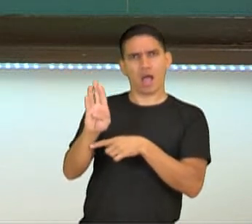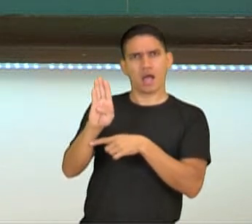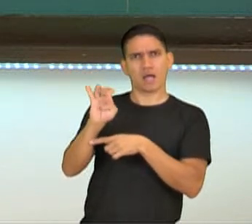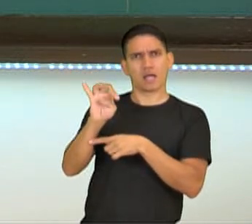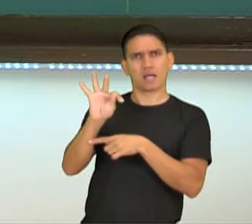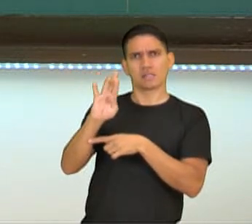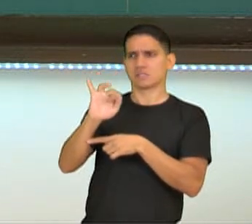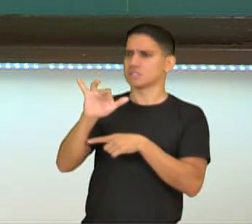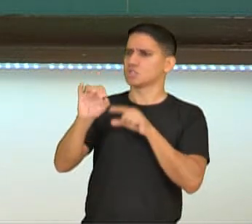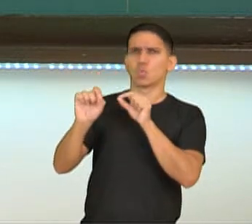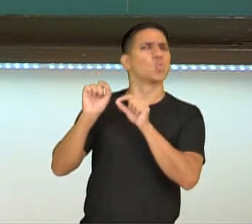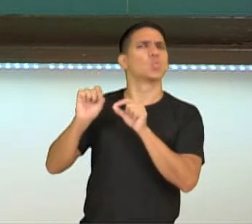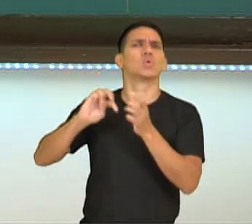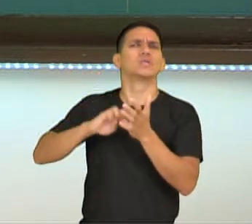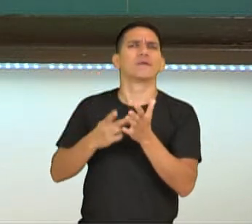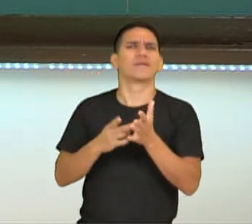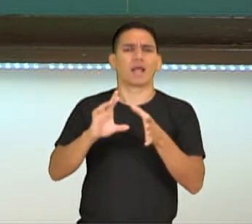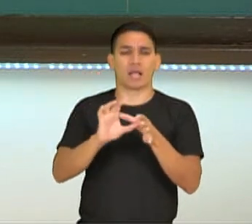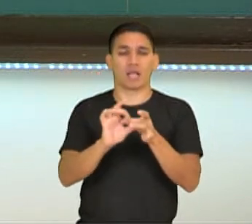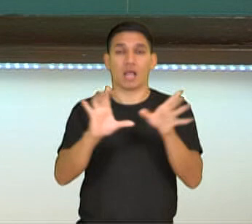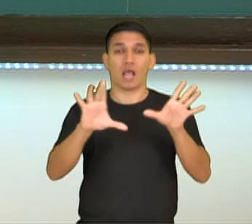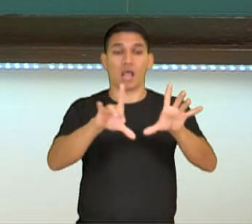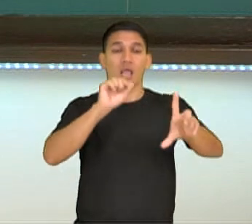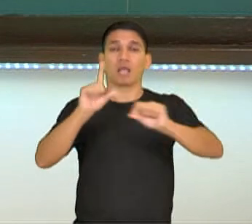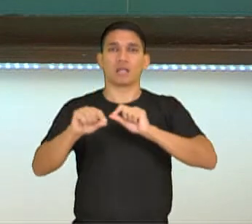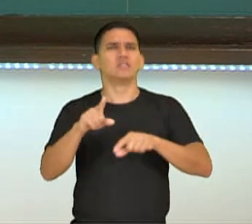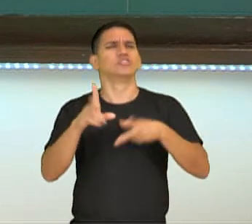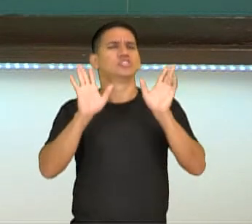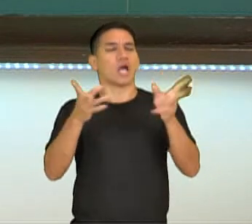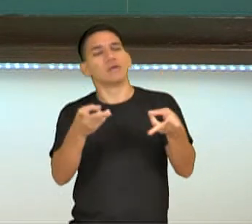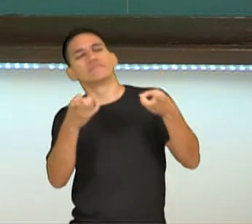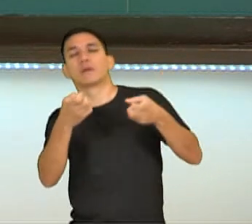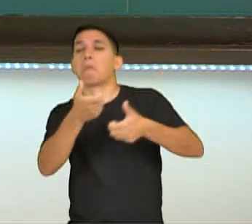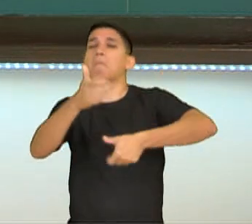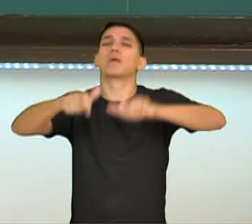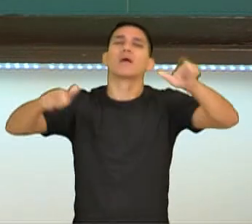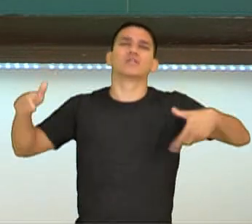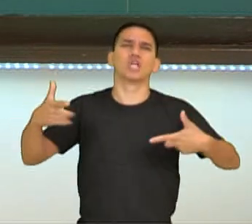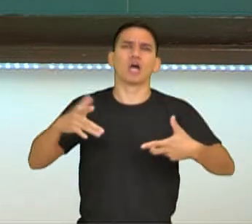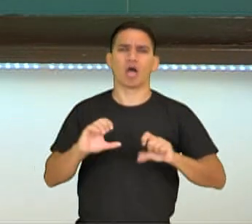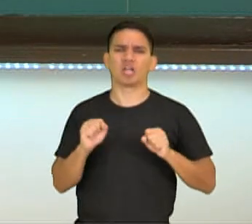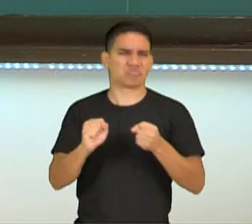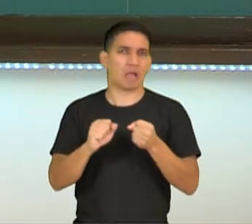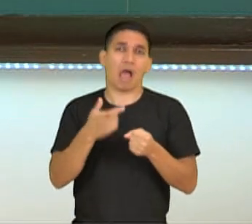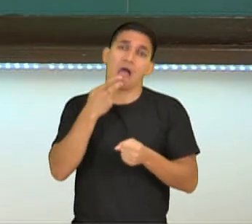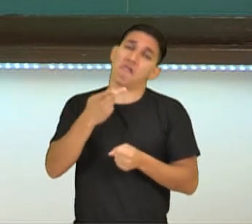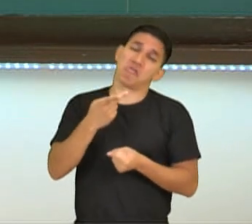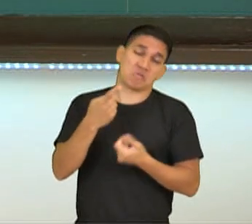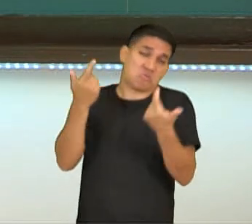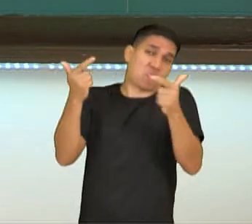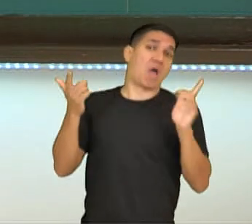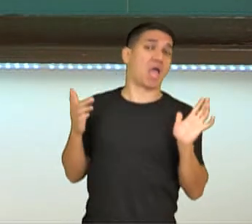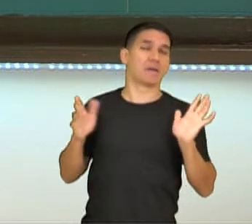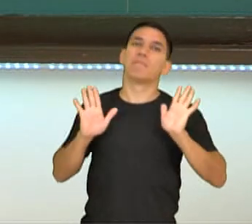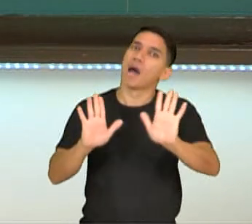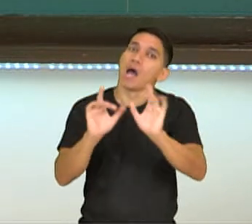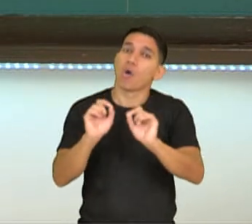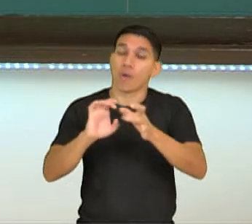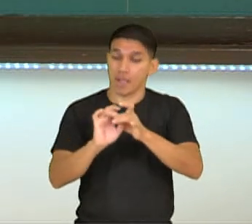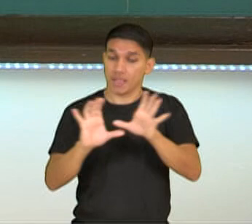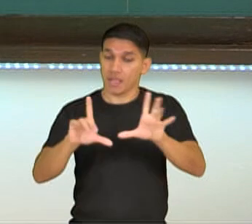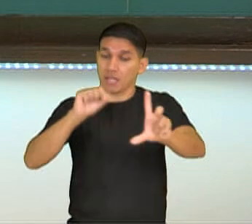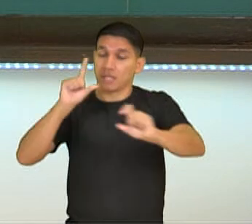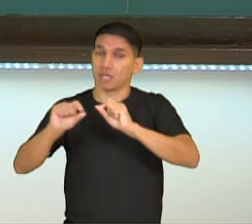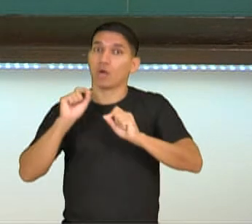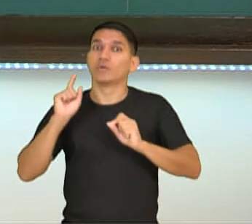desse conceito, né? Já deve ter visto as pessoas defendendo, ou até mesmo dizendo que ele não existe. Mas o livre-arbítrio é essa